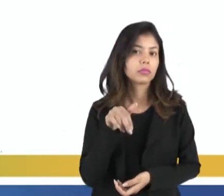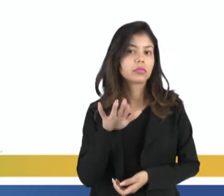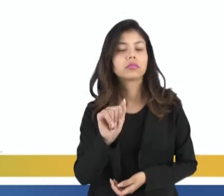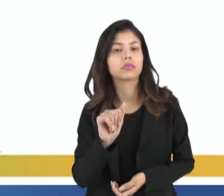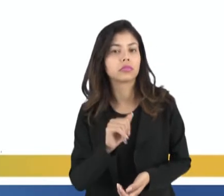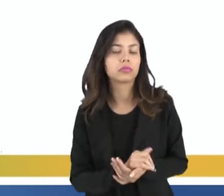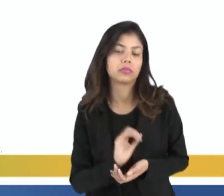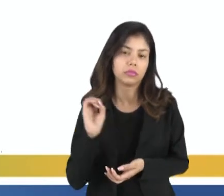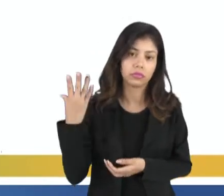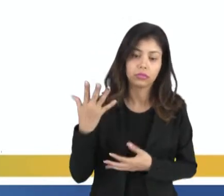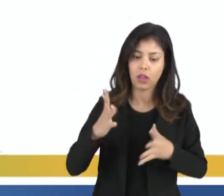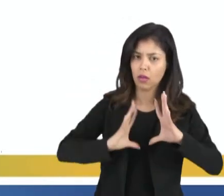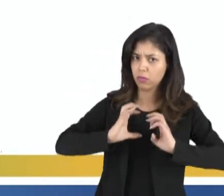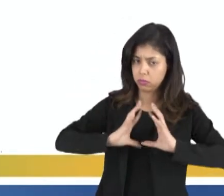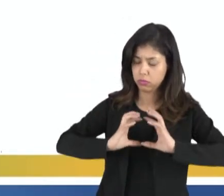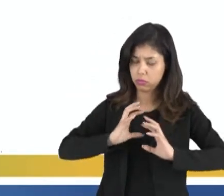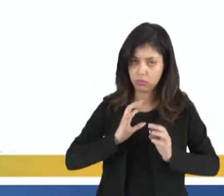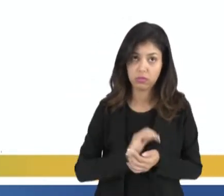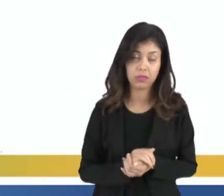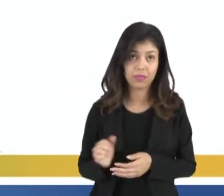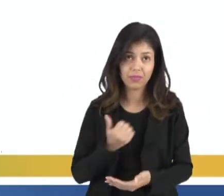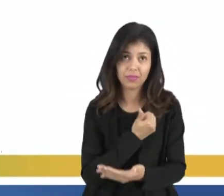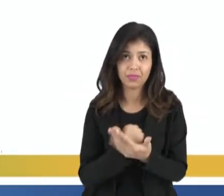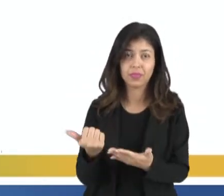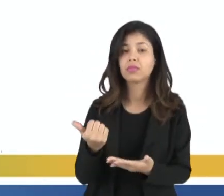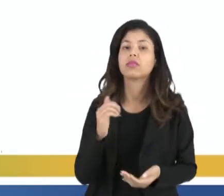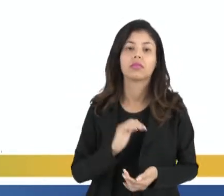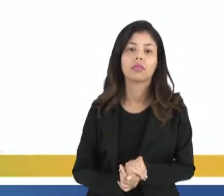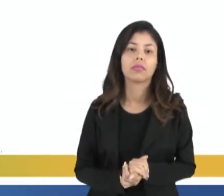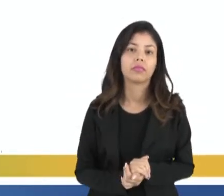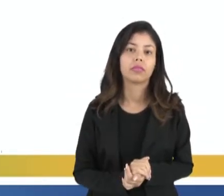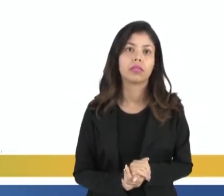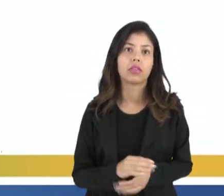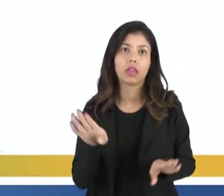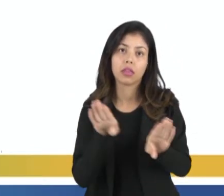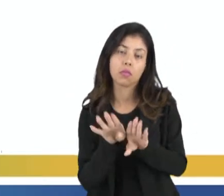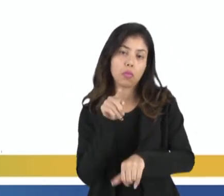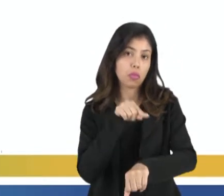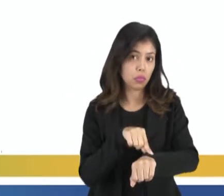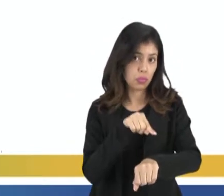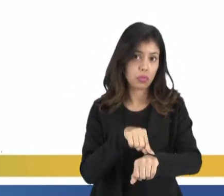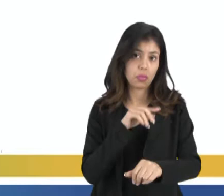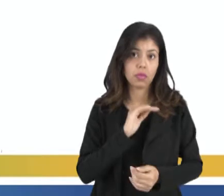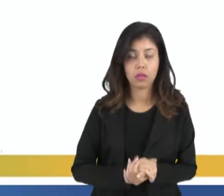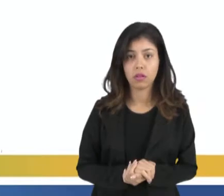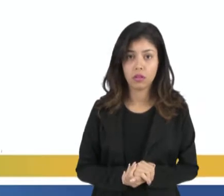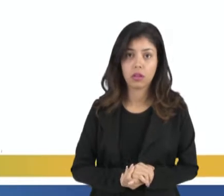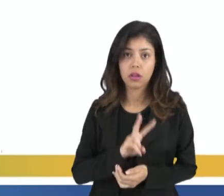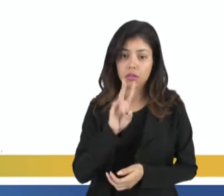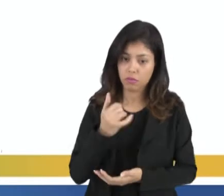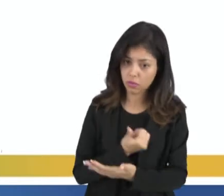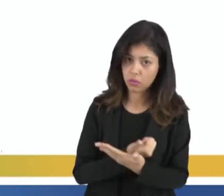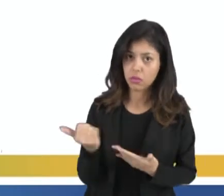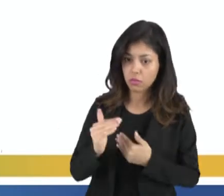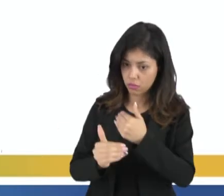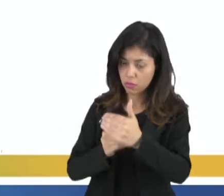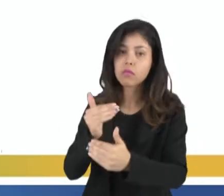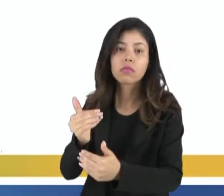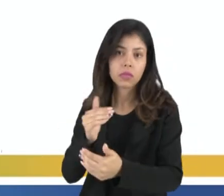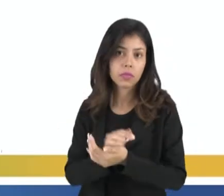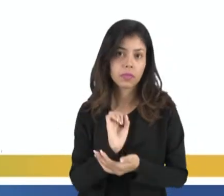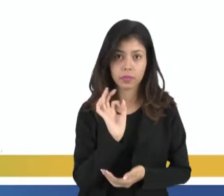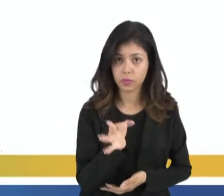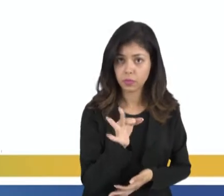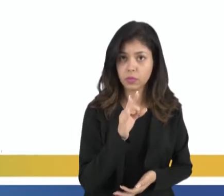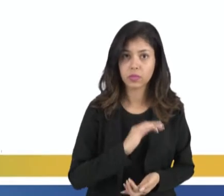conflitos, né, que vão acontecendo ali dentro, a ação e o transcorrer do tempo em que essa ação vai se desenvolver,